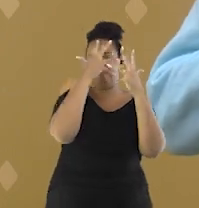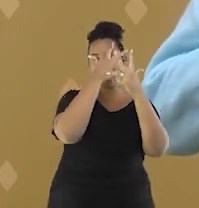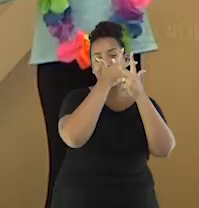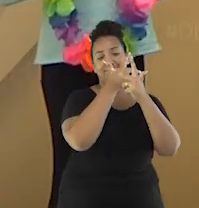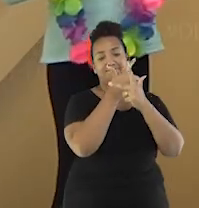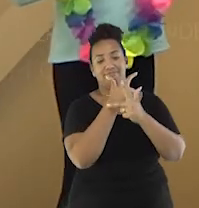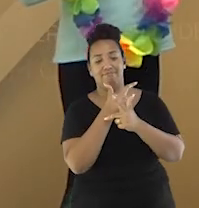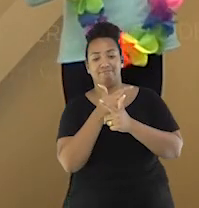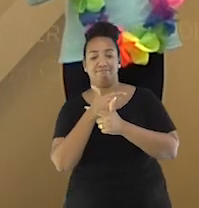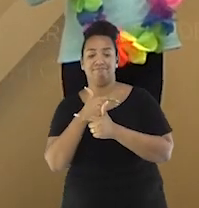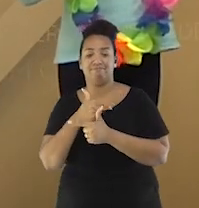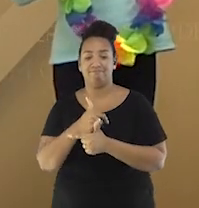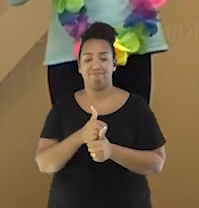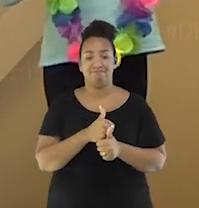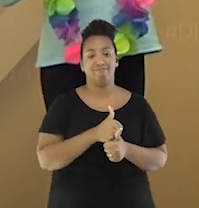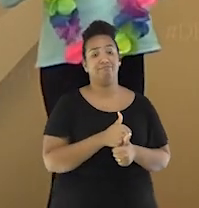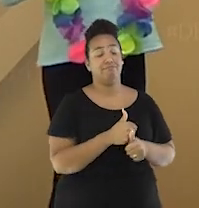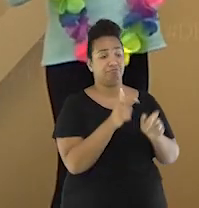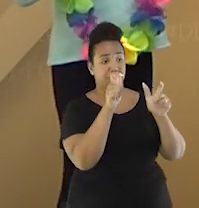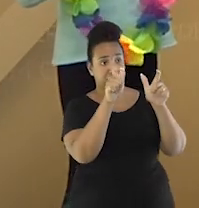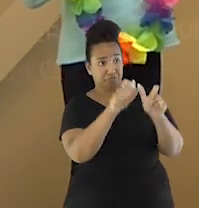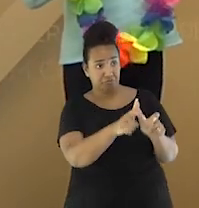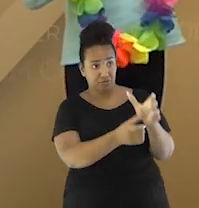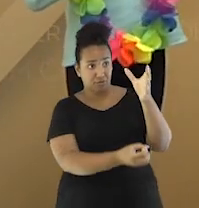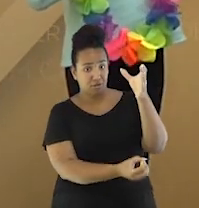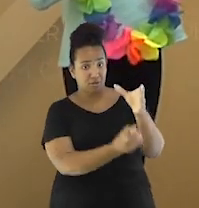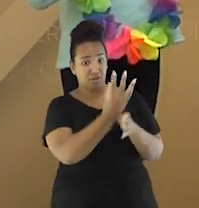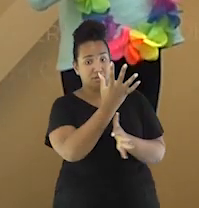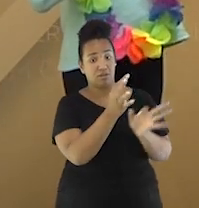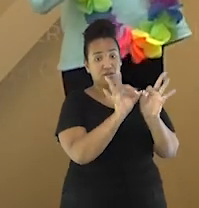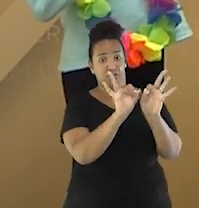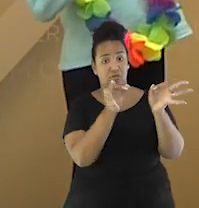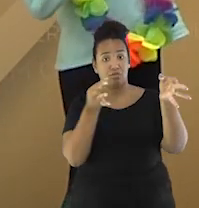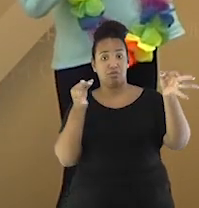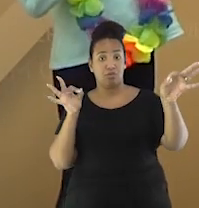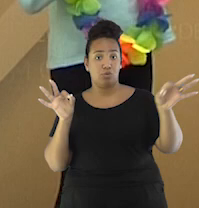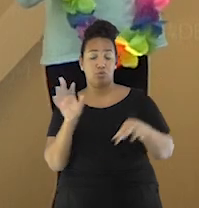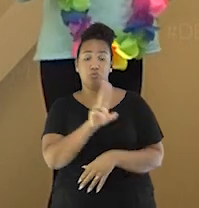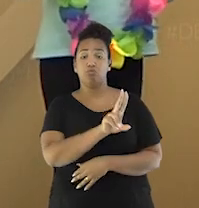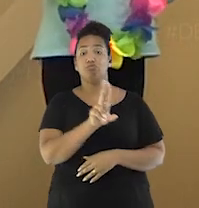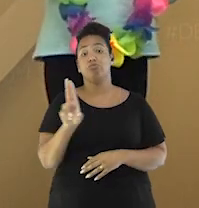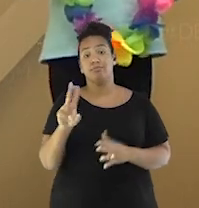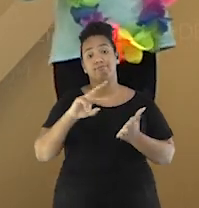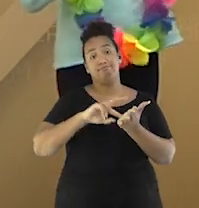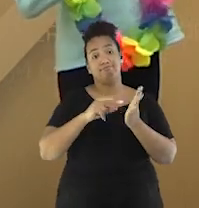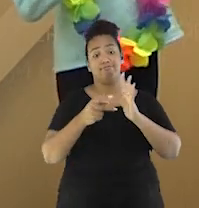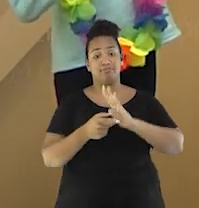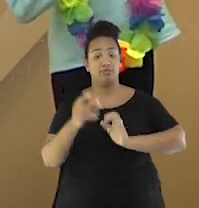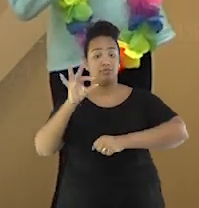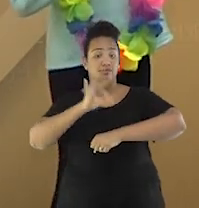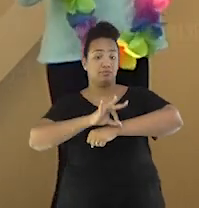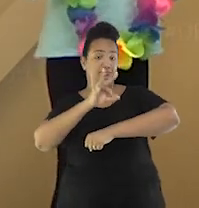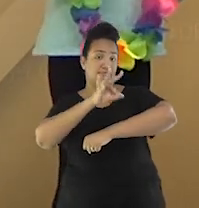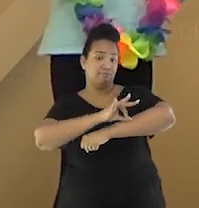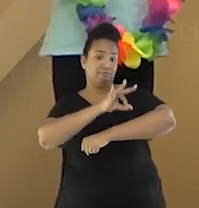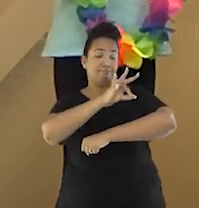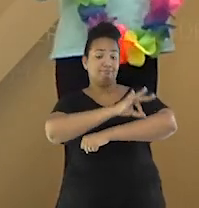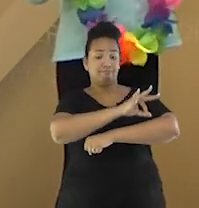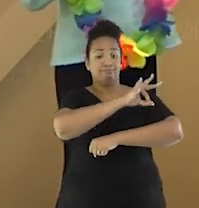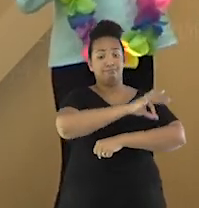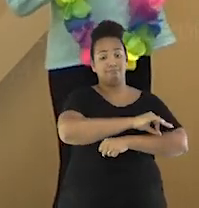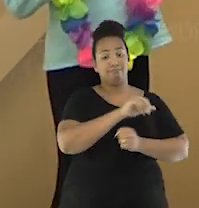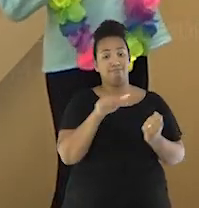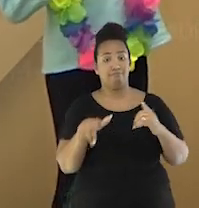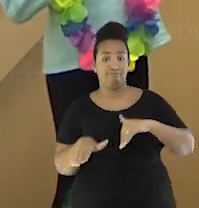um lugar bem distante, e seu nome quer dizer pulga saltitante no Havaí. Ela